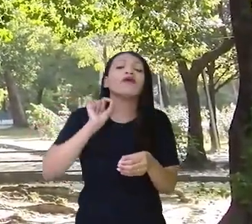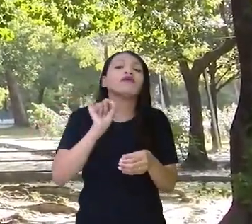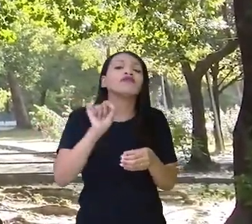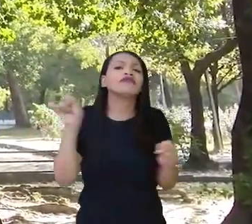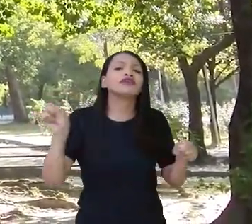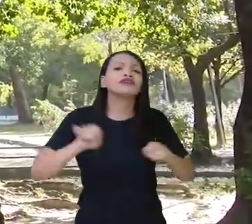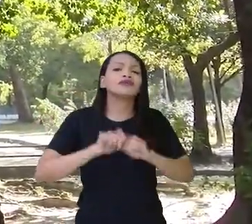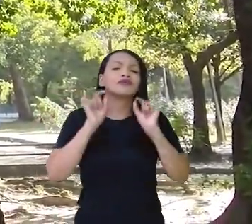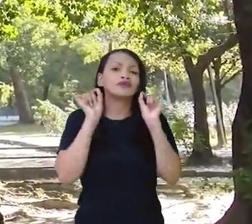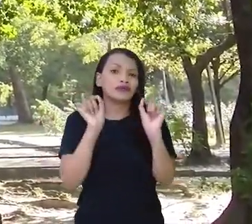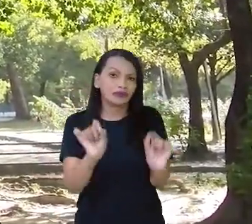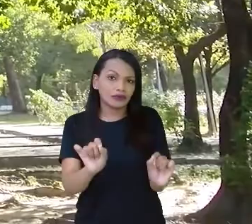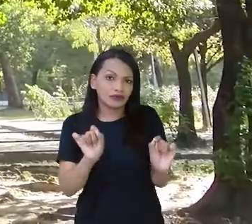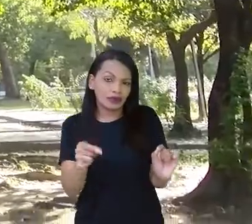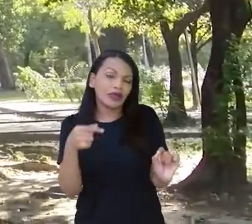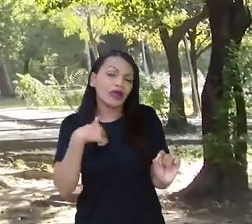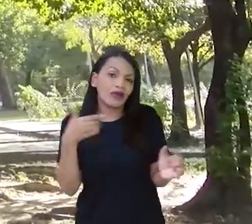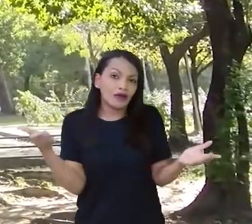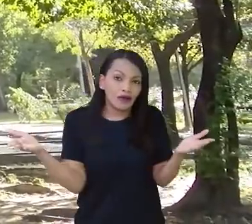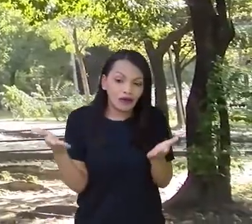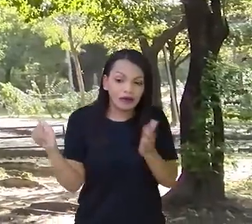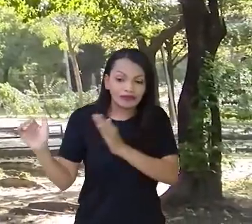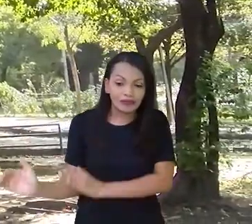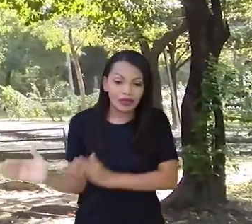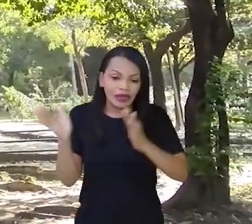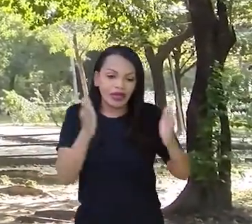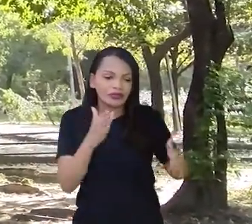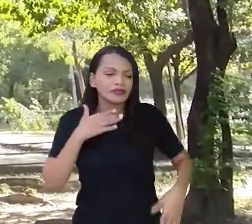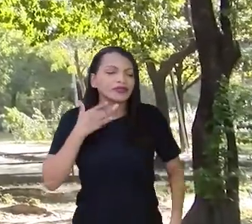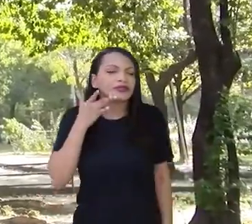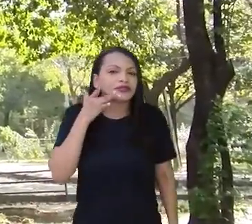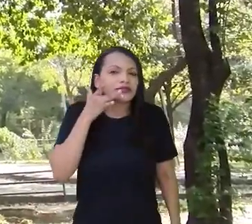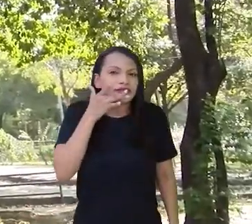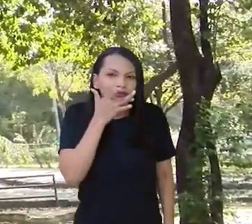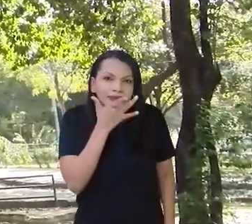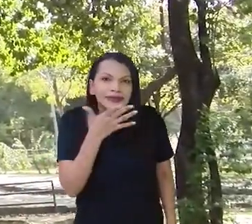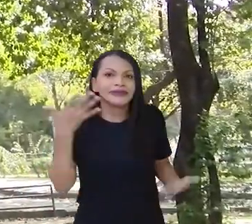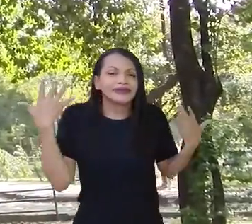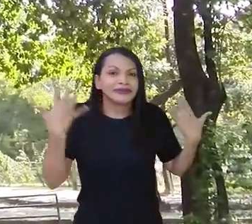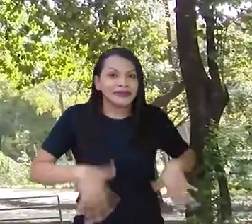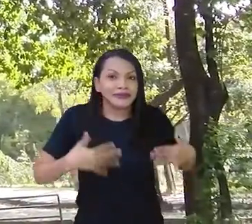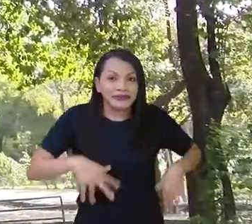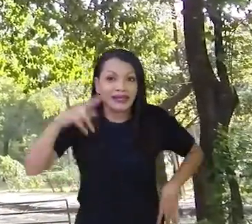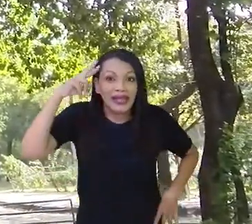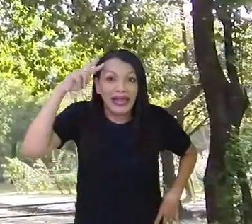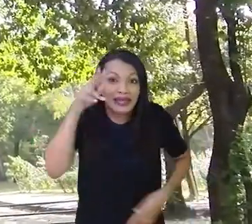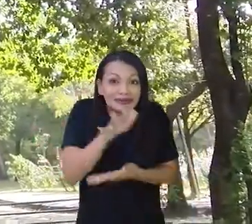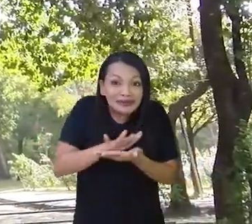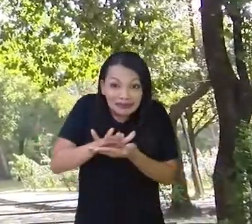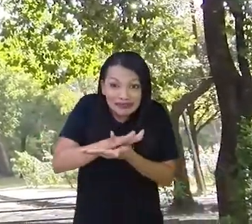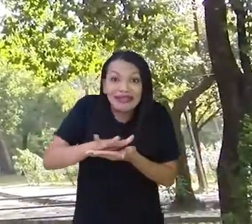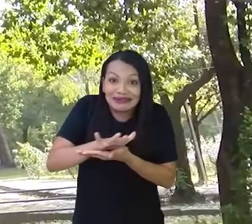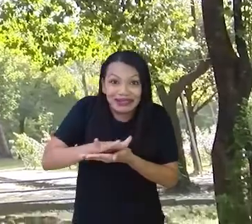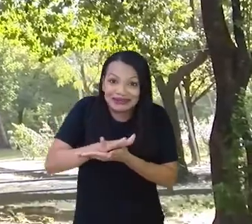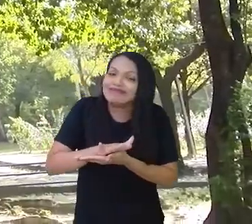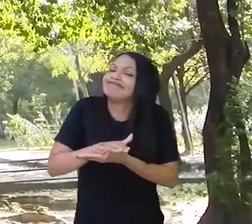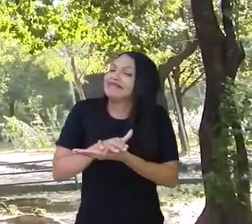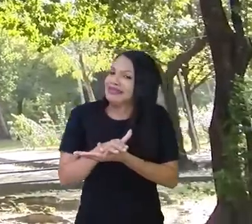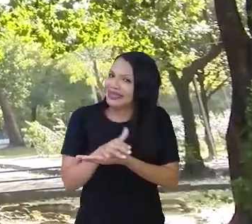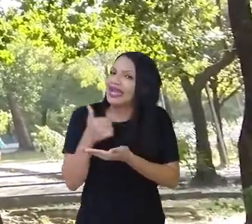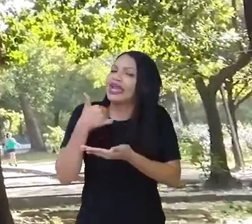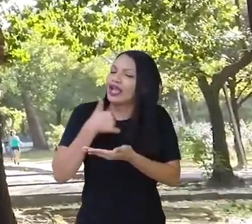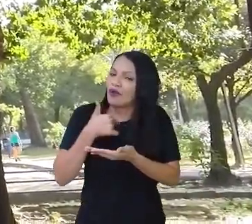fazer? Vou para a parte mais gostosa. Lembram do brigadeiro? Eu